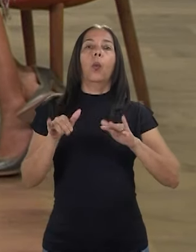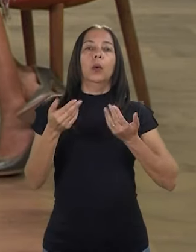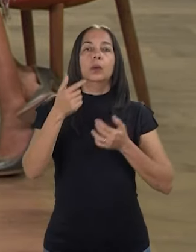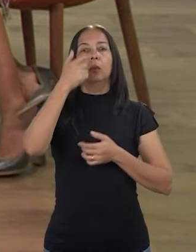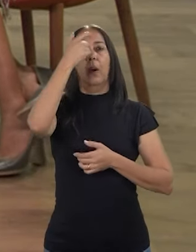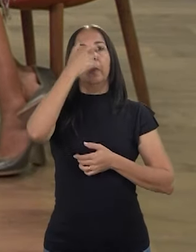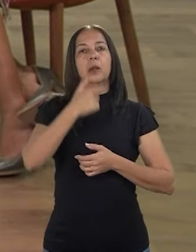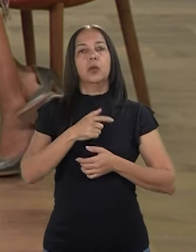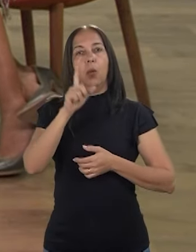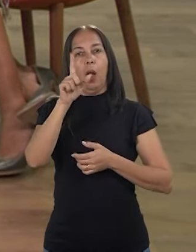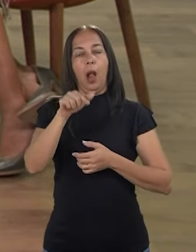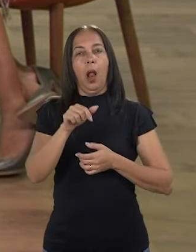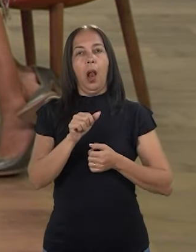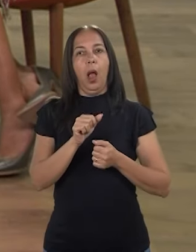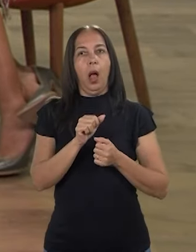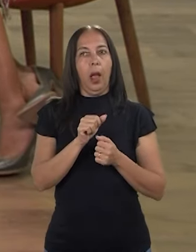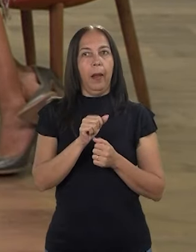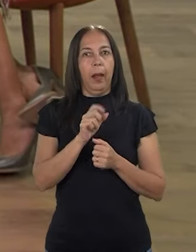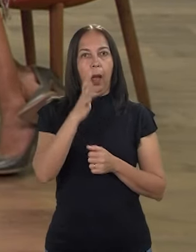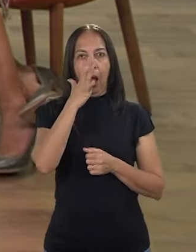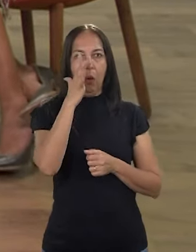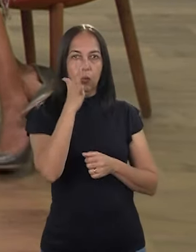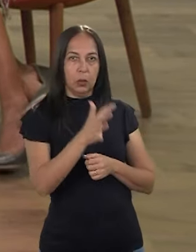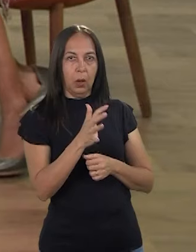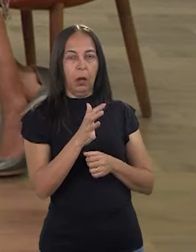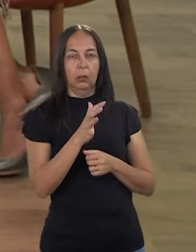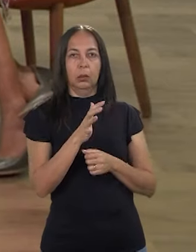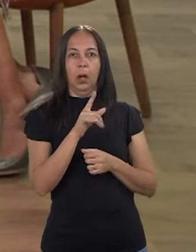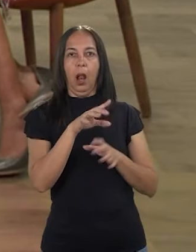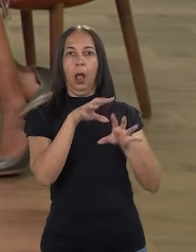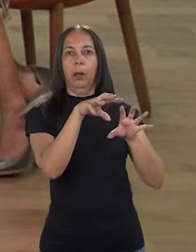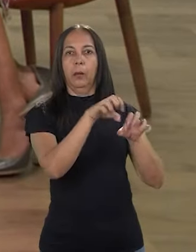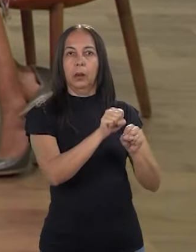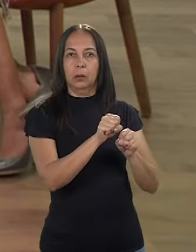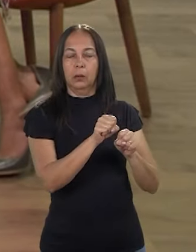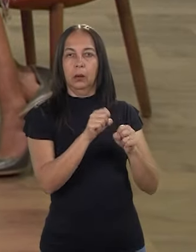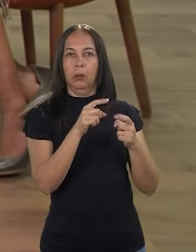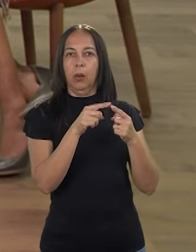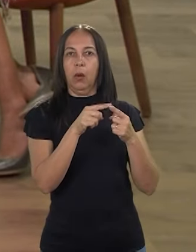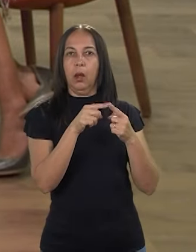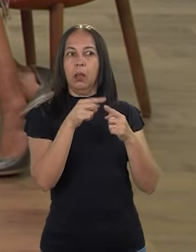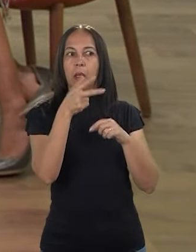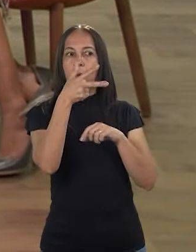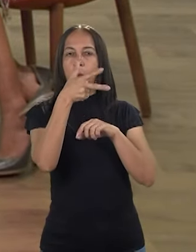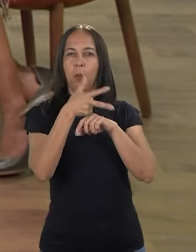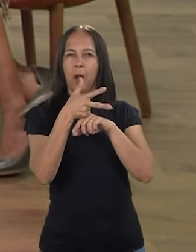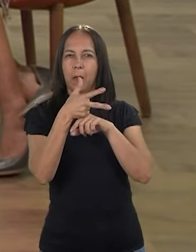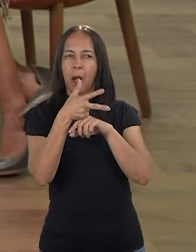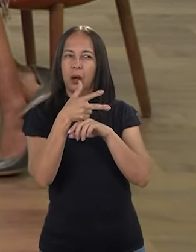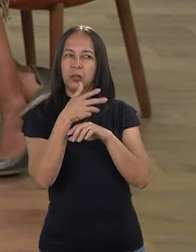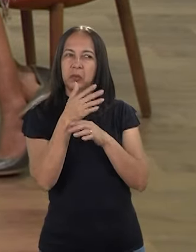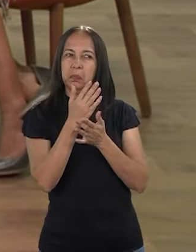uma pessoa ela é presa ou ela acusada ou ela é detida por ter uma imagem sua supostamente identificada